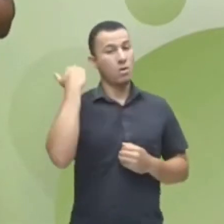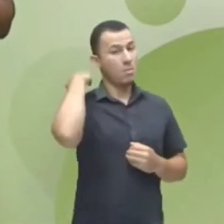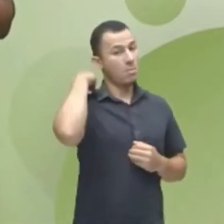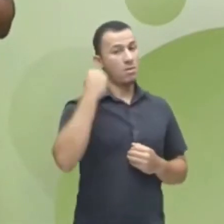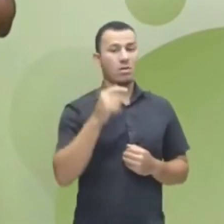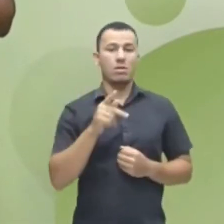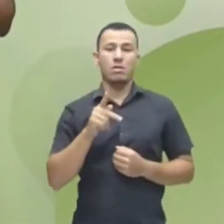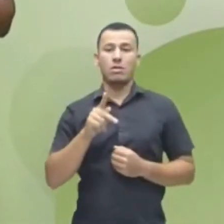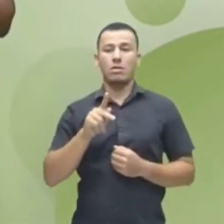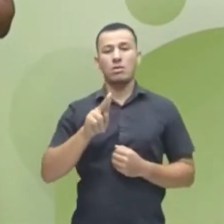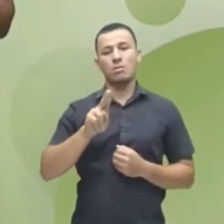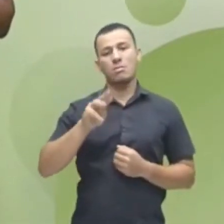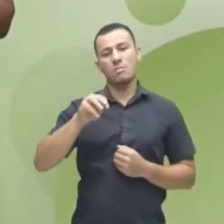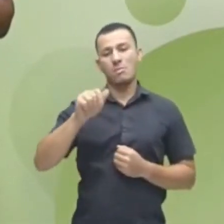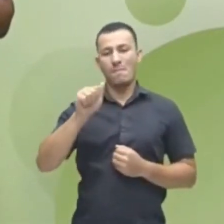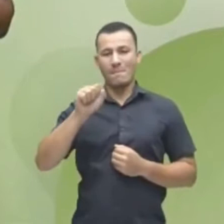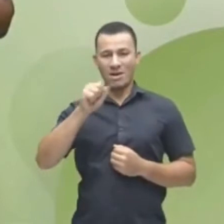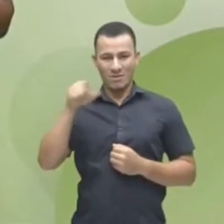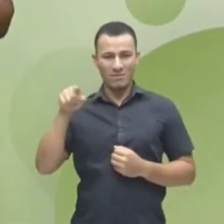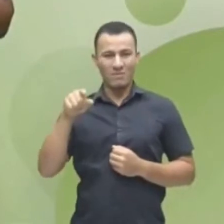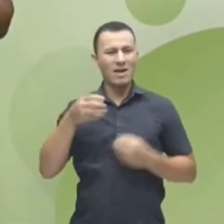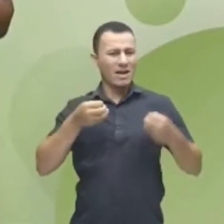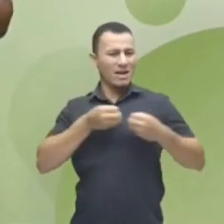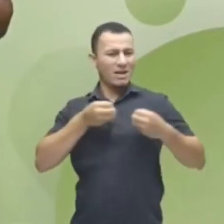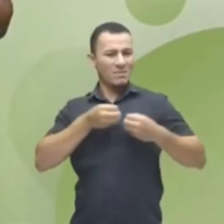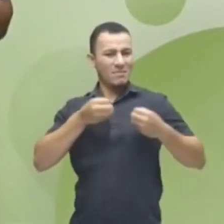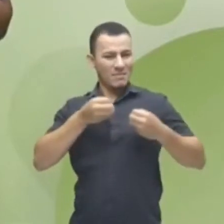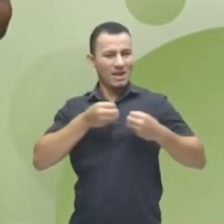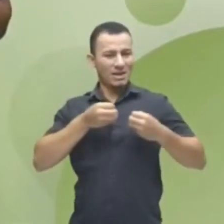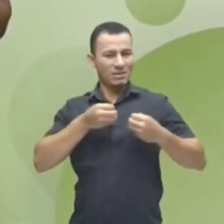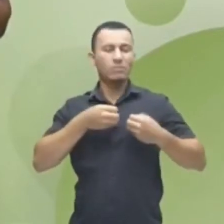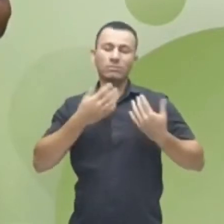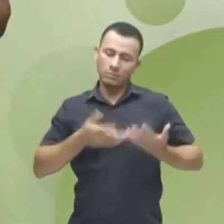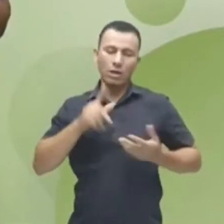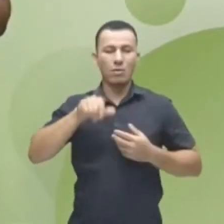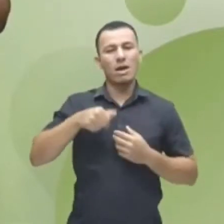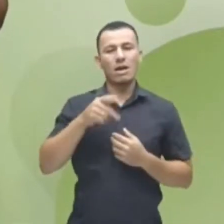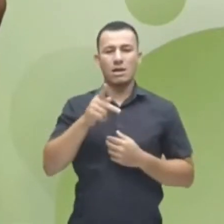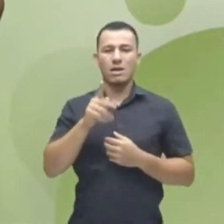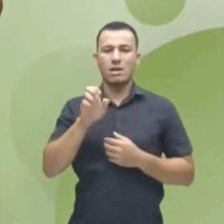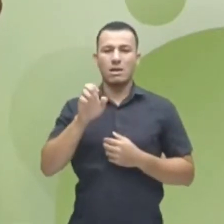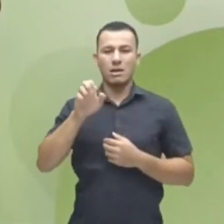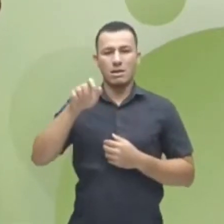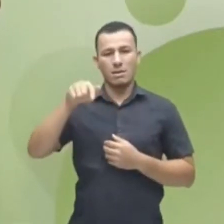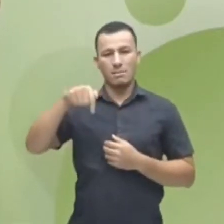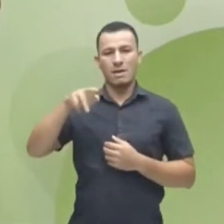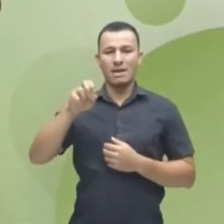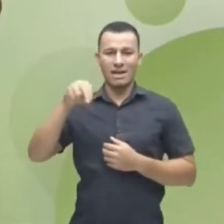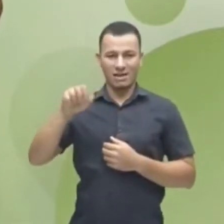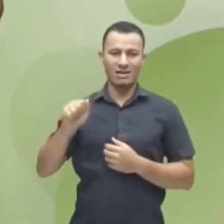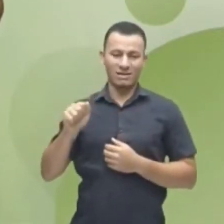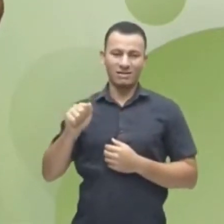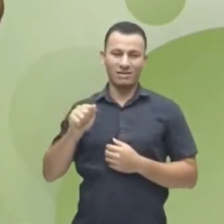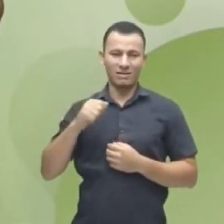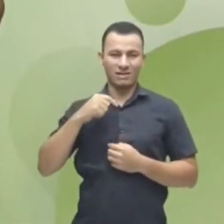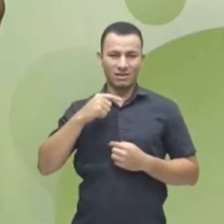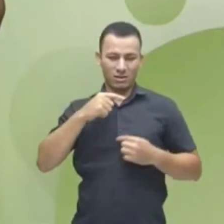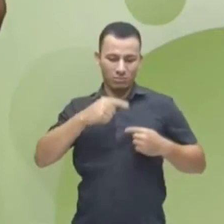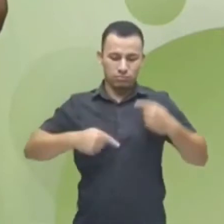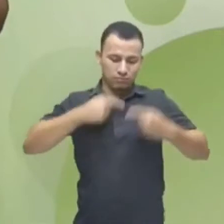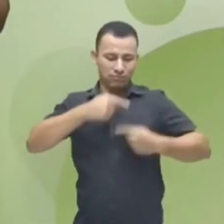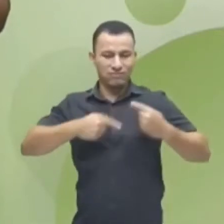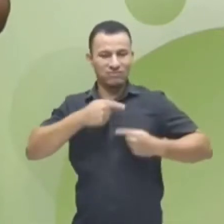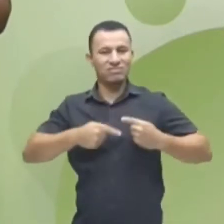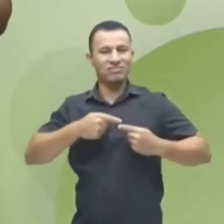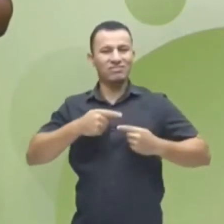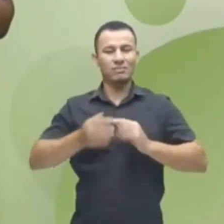os pulmões. Eles não estão ali próximo, o coração e o pulmão? Então, é a pequena circulação. Mas, quando essa